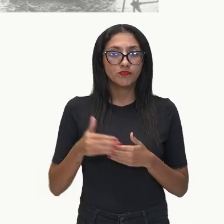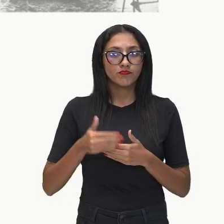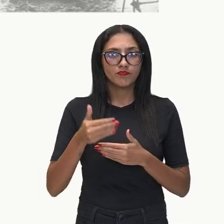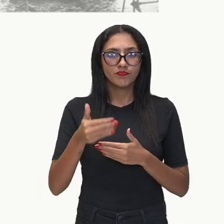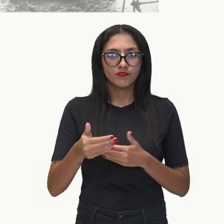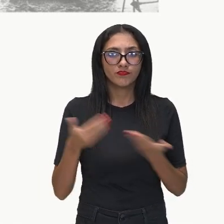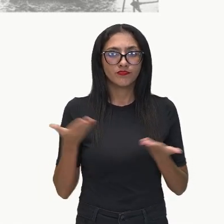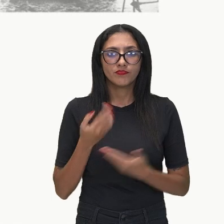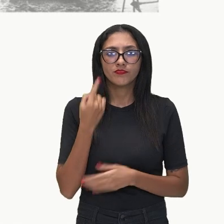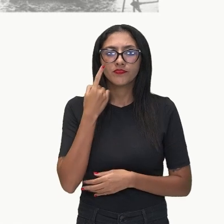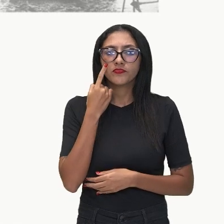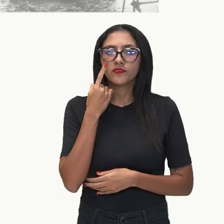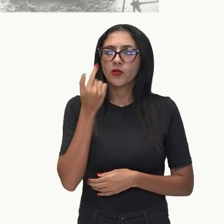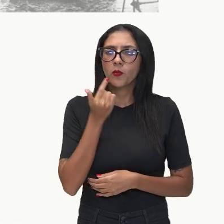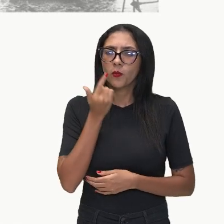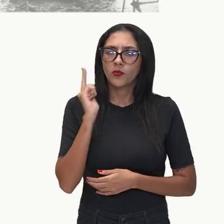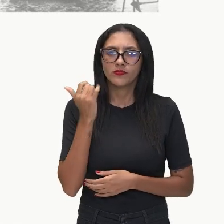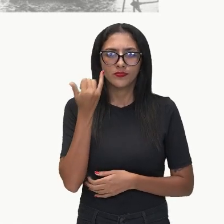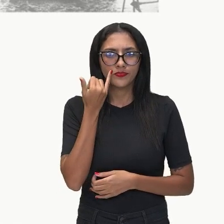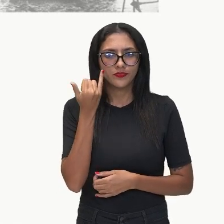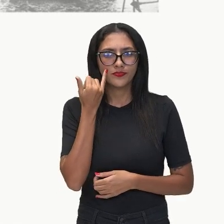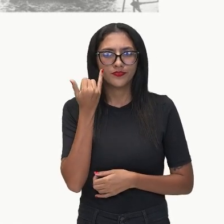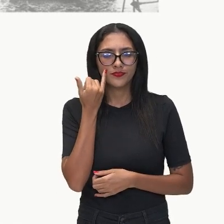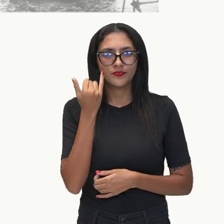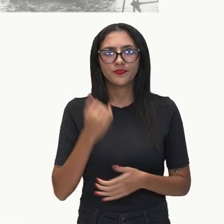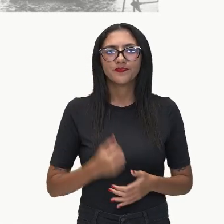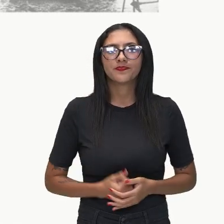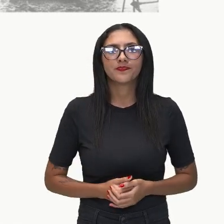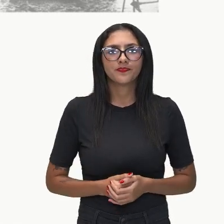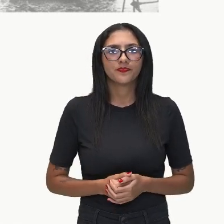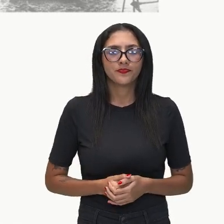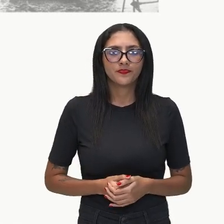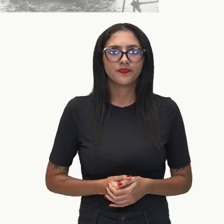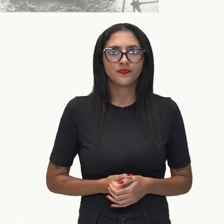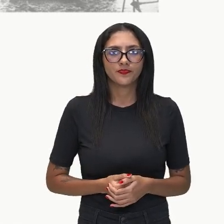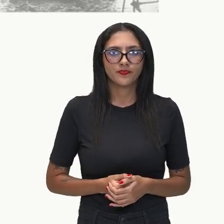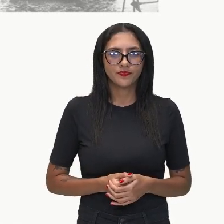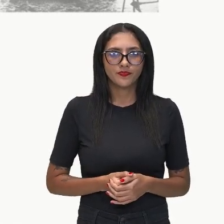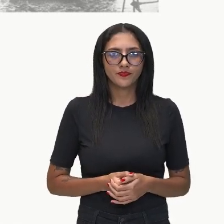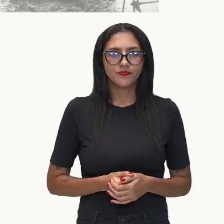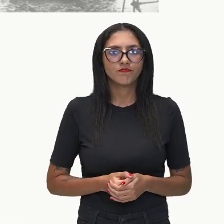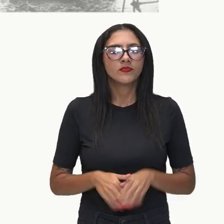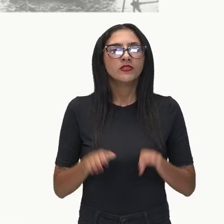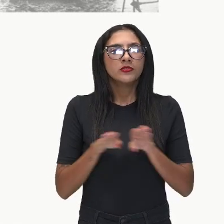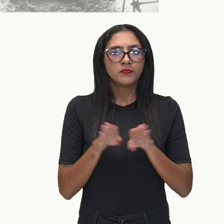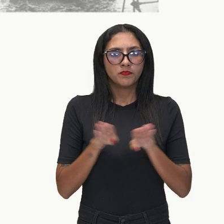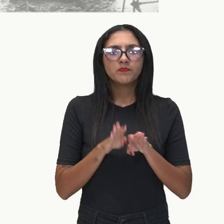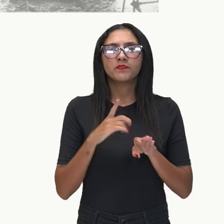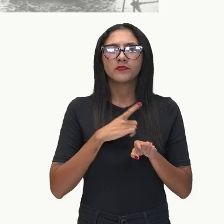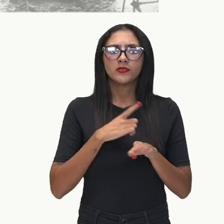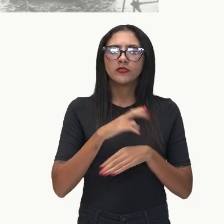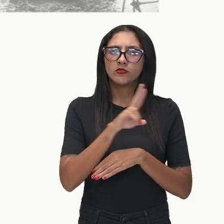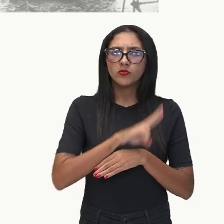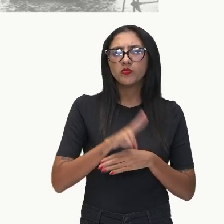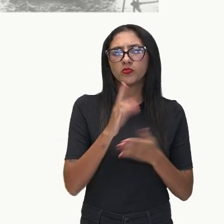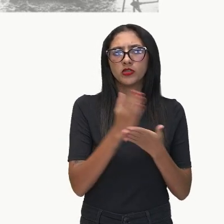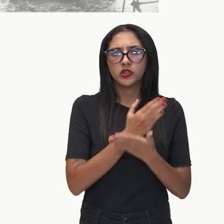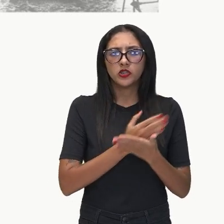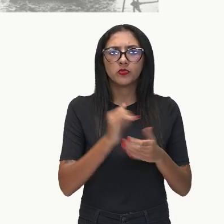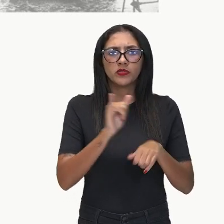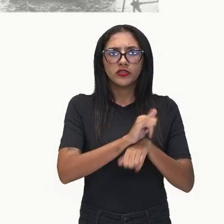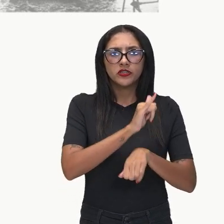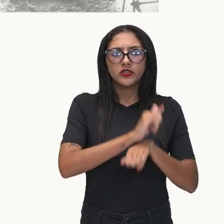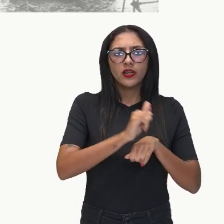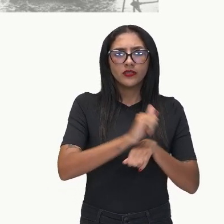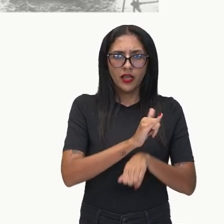ver aqui mais alguns detalhes. Vejam só que ao mesmo tempo que nós tivemos o uso, a utilização de